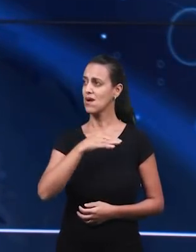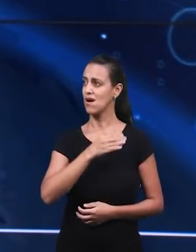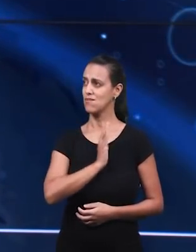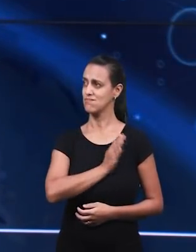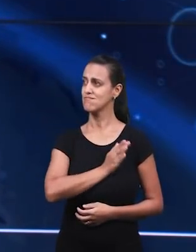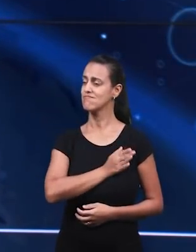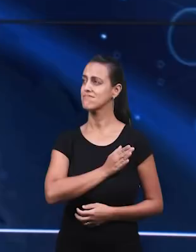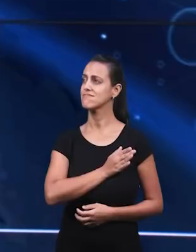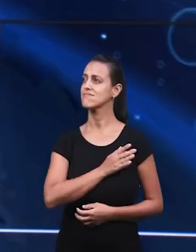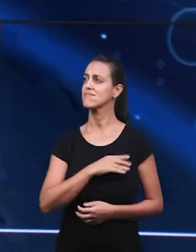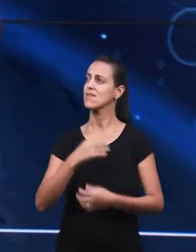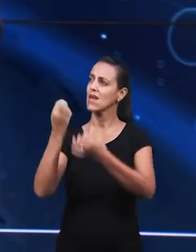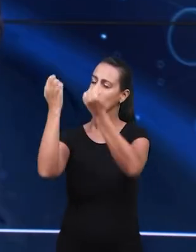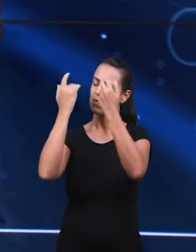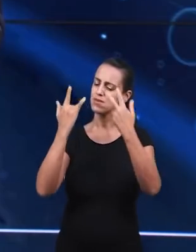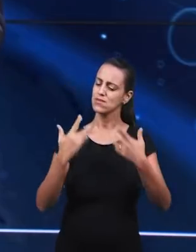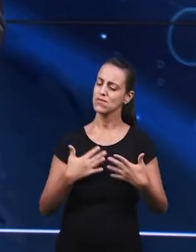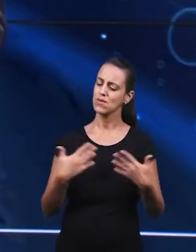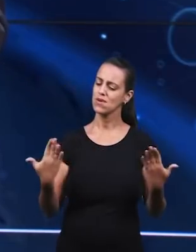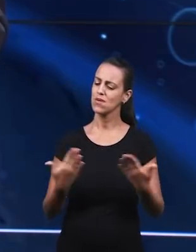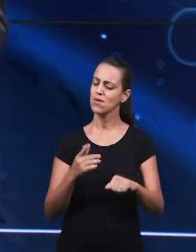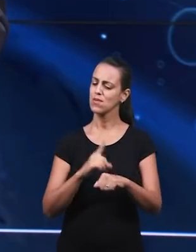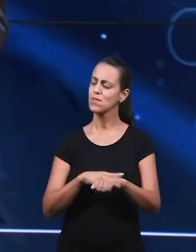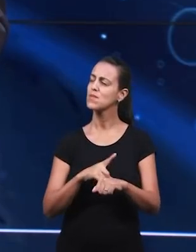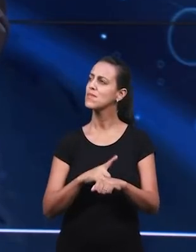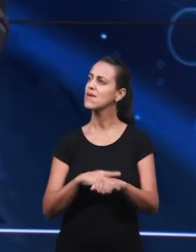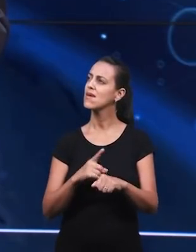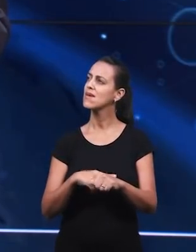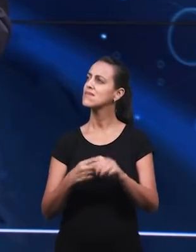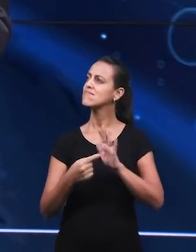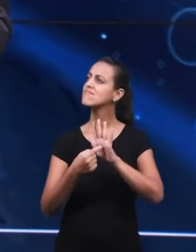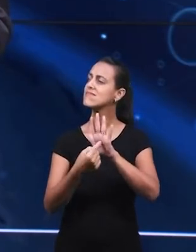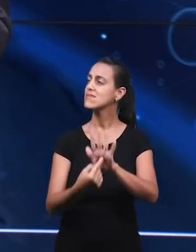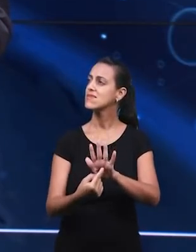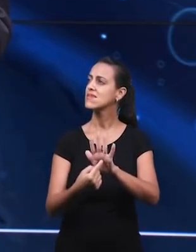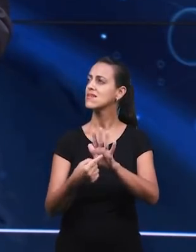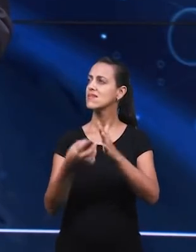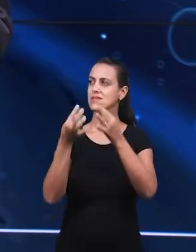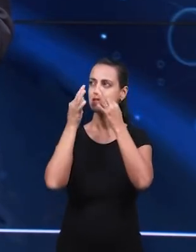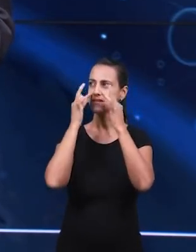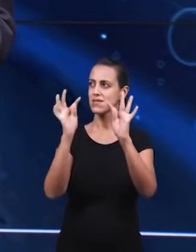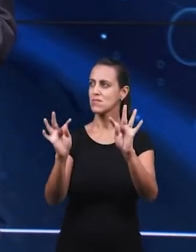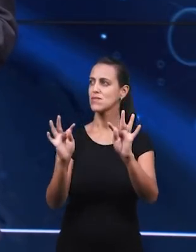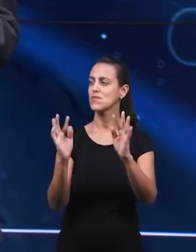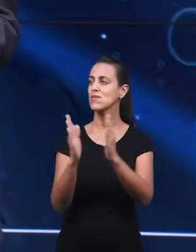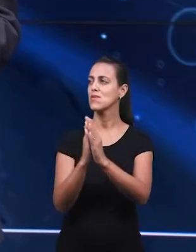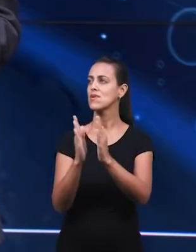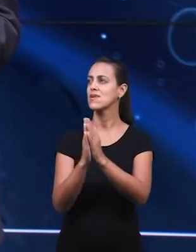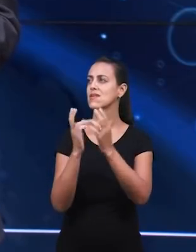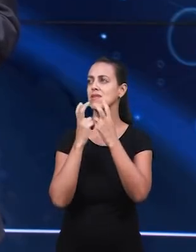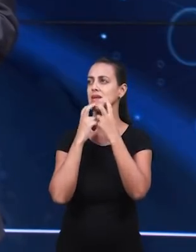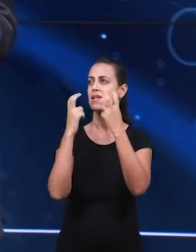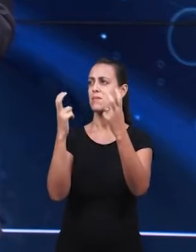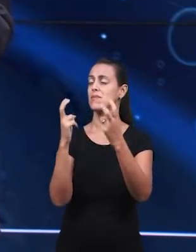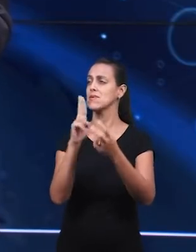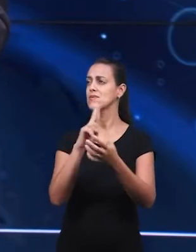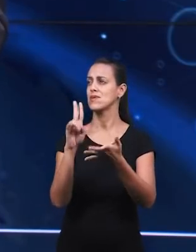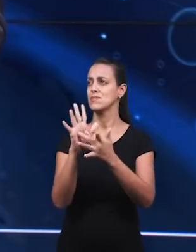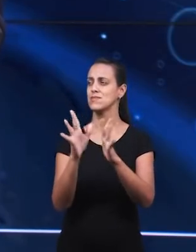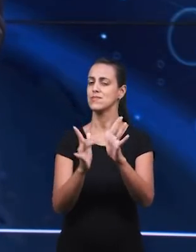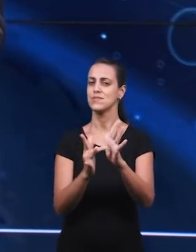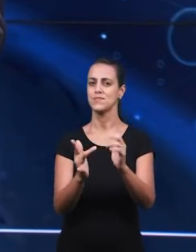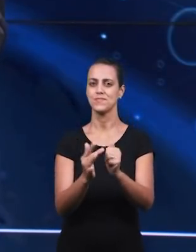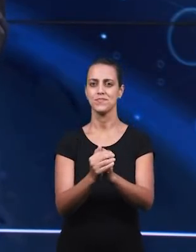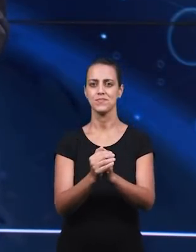bênção durante toda essa transmissão, essa apresentação desses testemunhos, pois nós oramos clamando assim